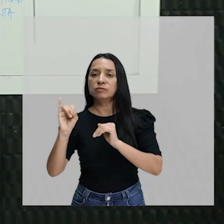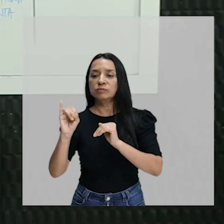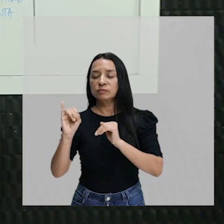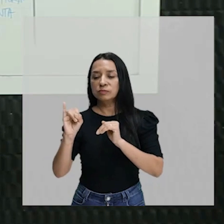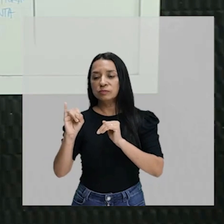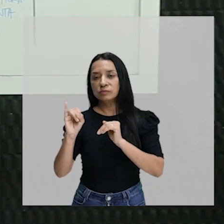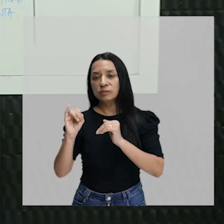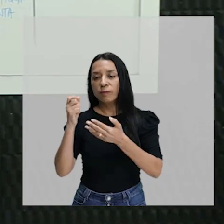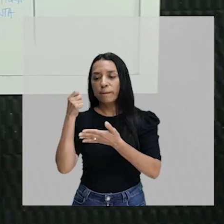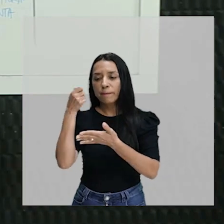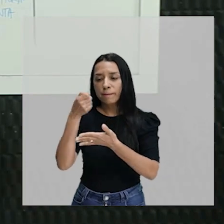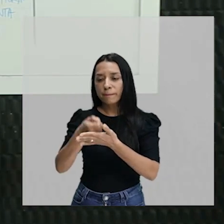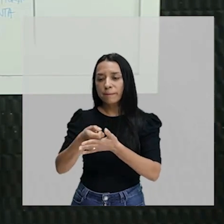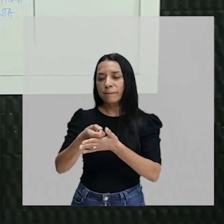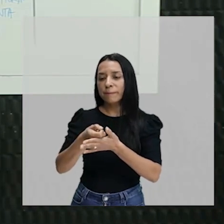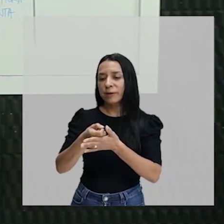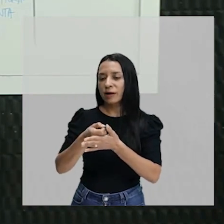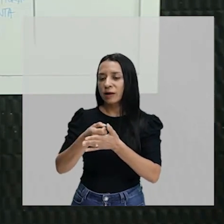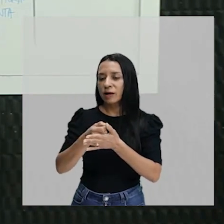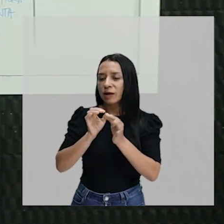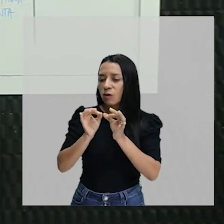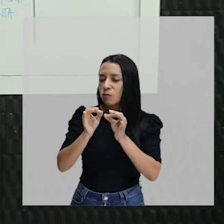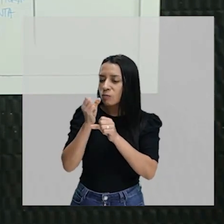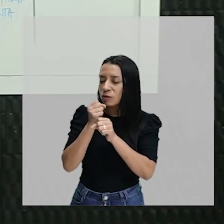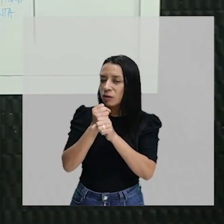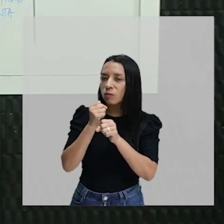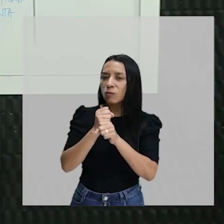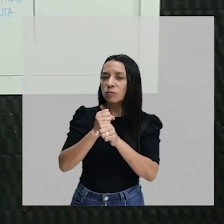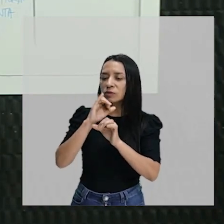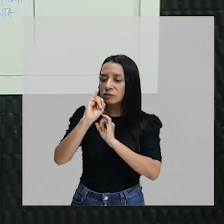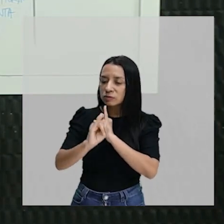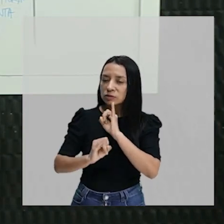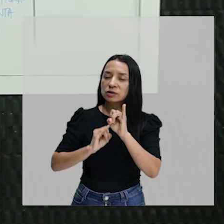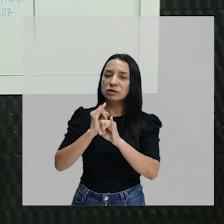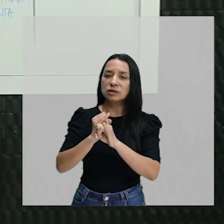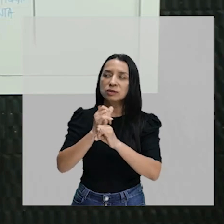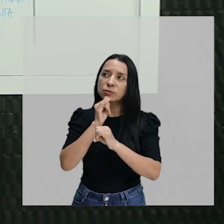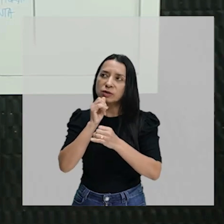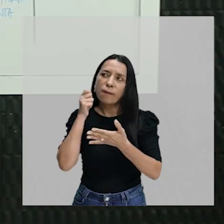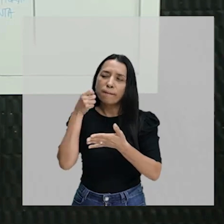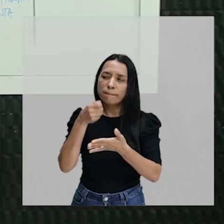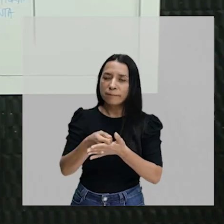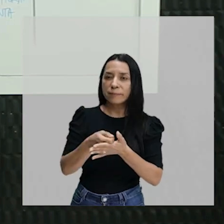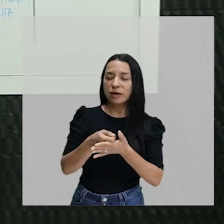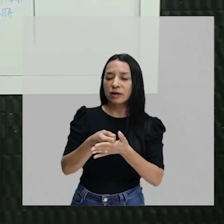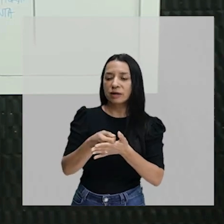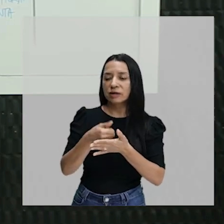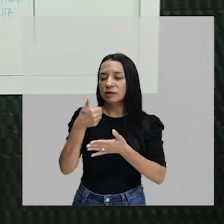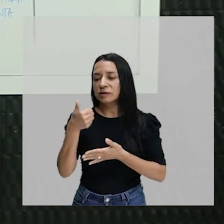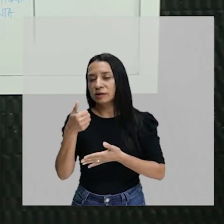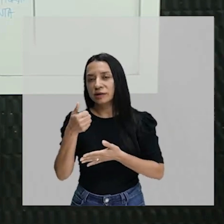você paga um plano de internet você paga sei lá 10 reais